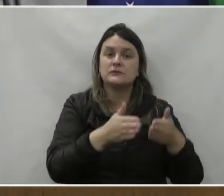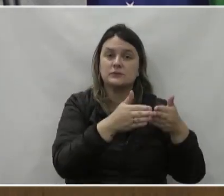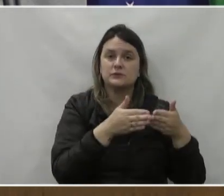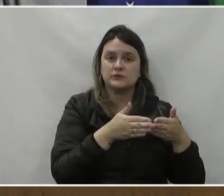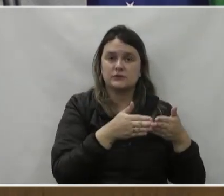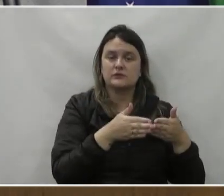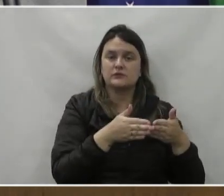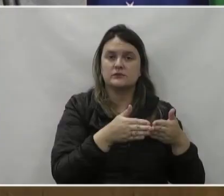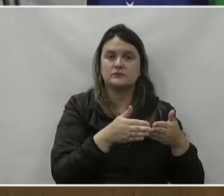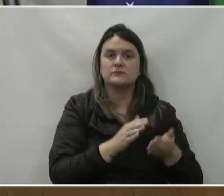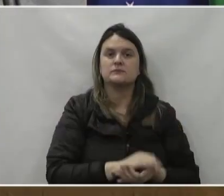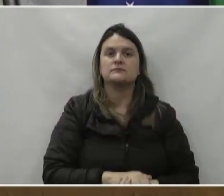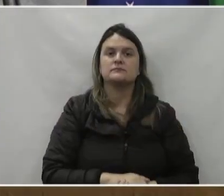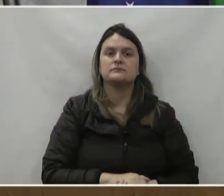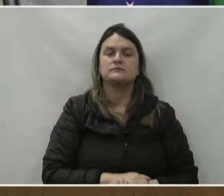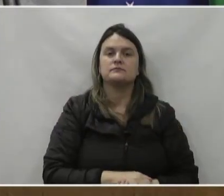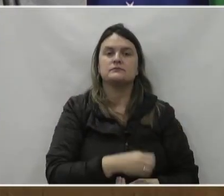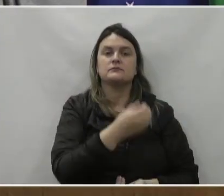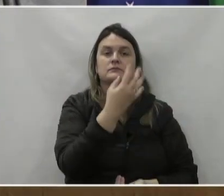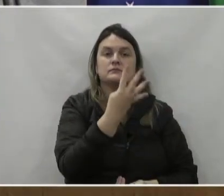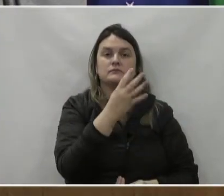Indicações. Indicação